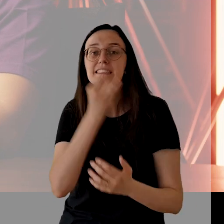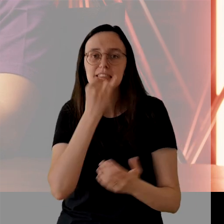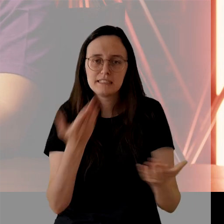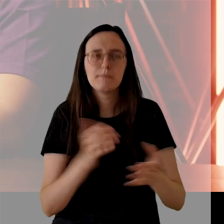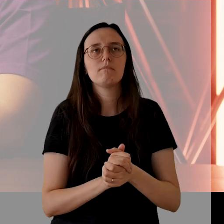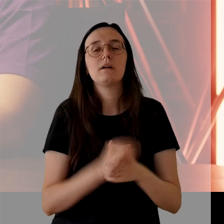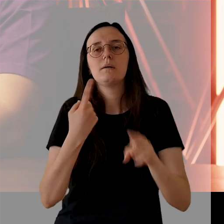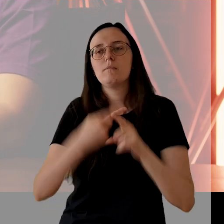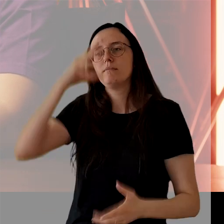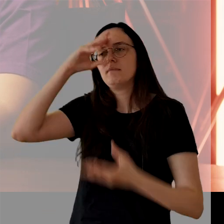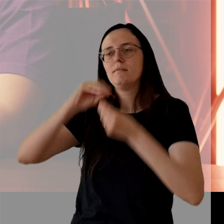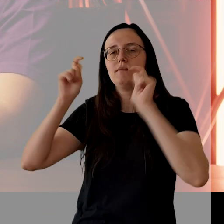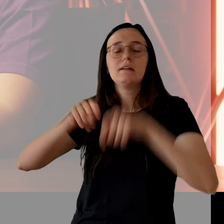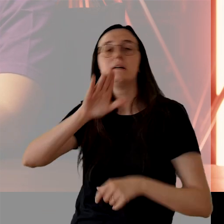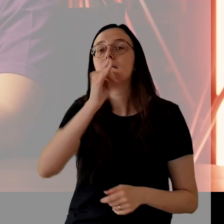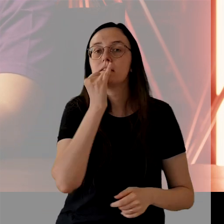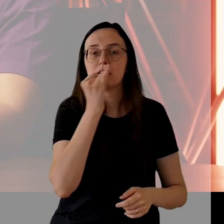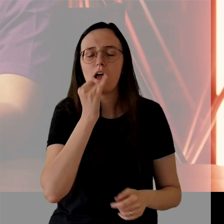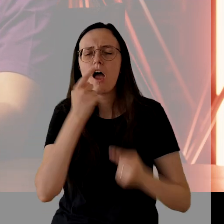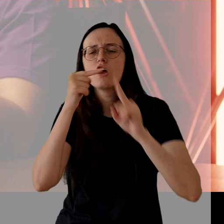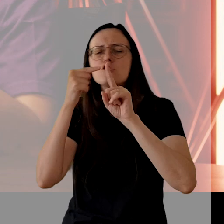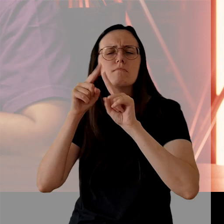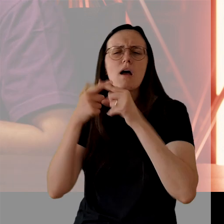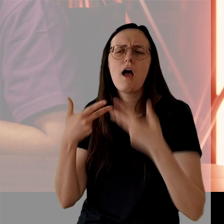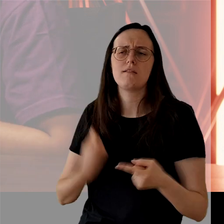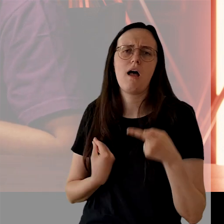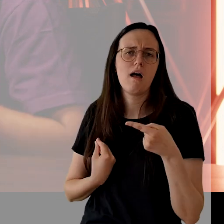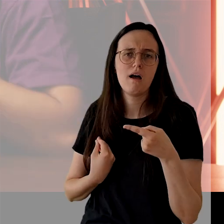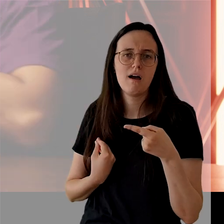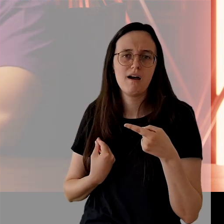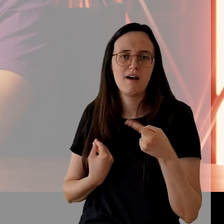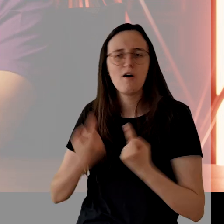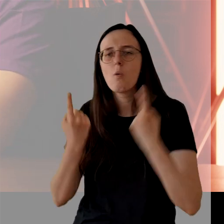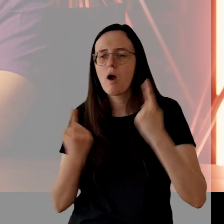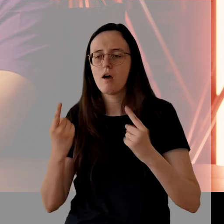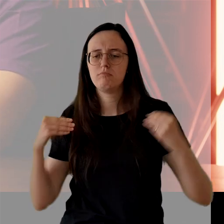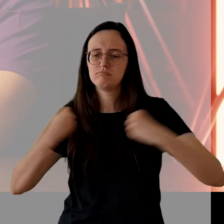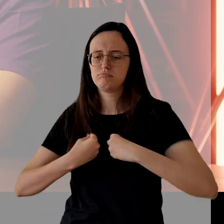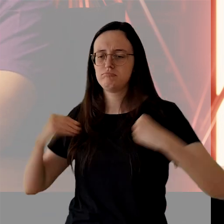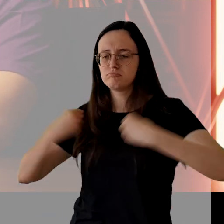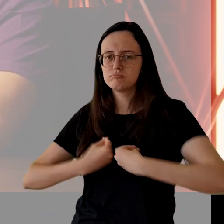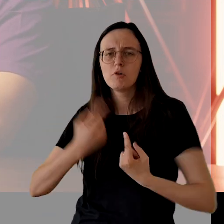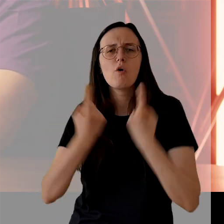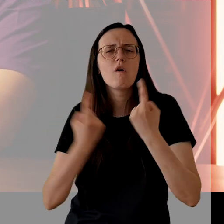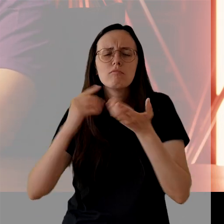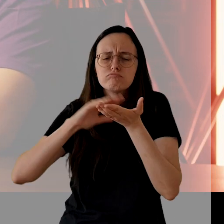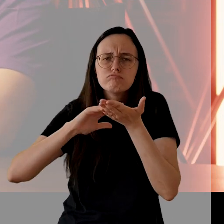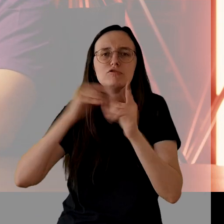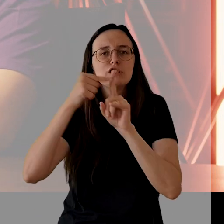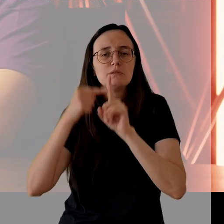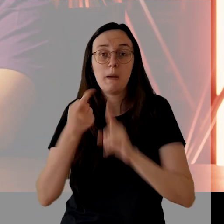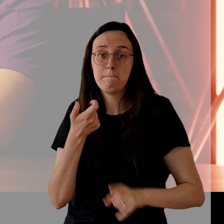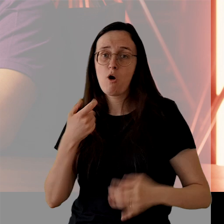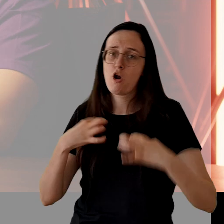para entender, por exemplo, o tipo de material que vai estar nesse figurino, se a pessoa está usando pouca